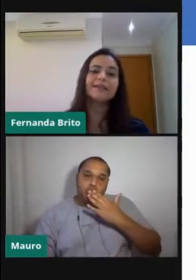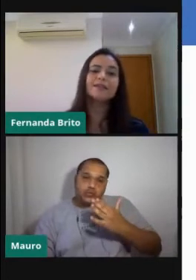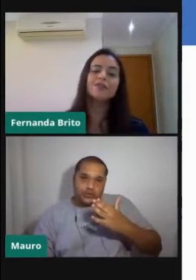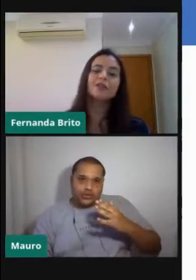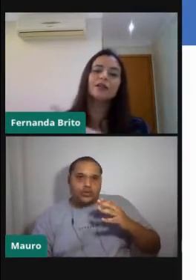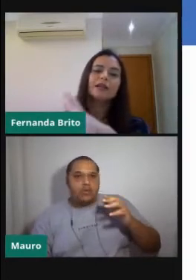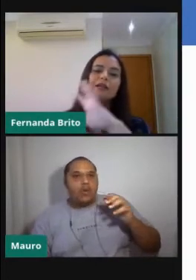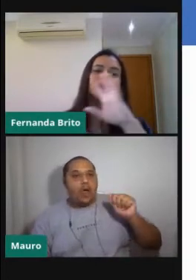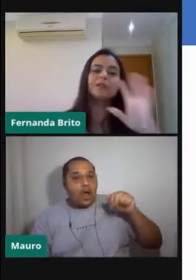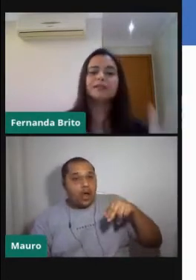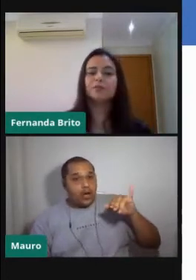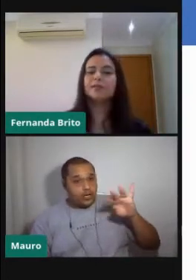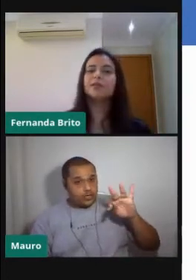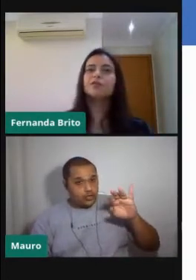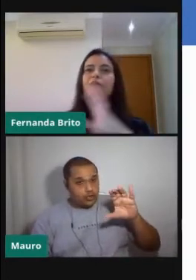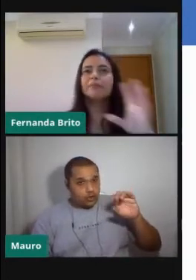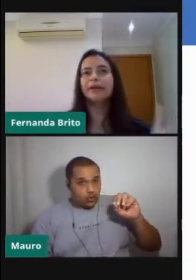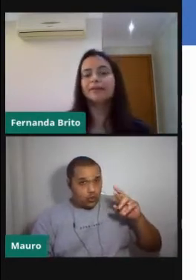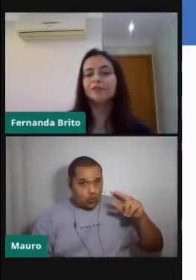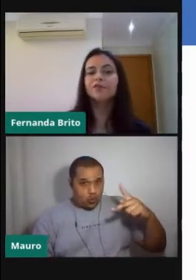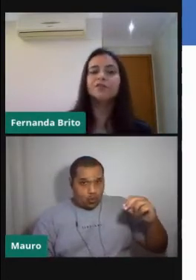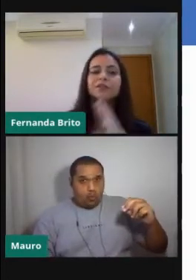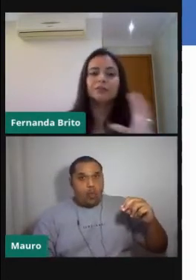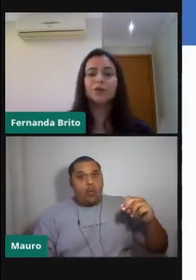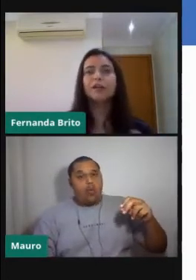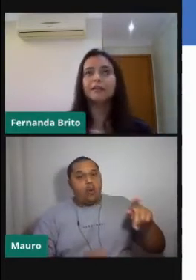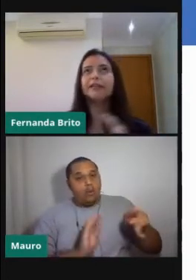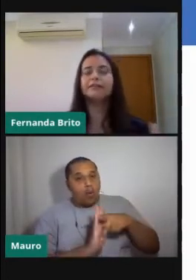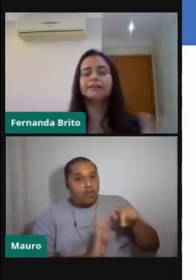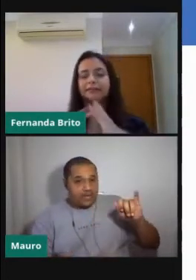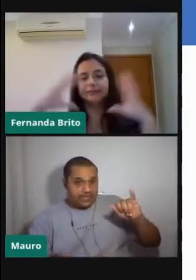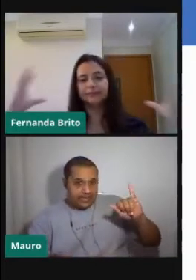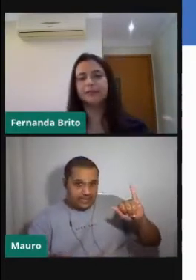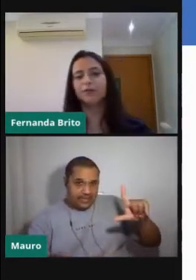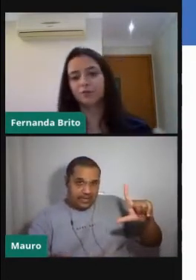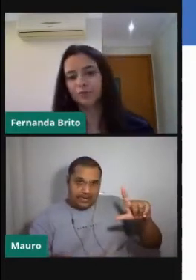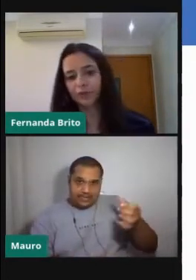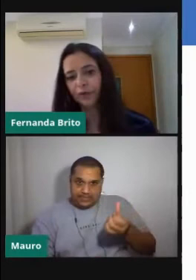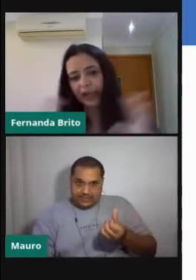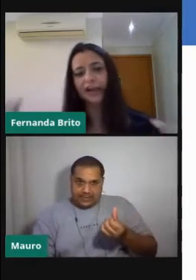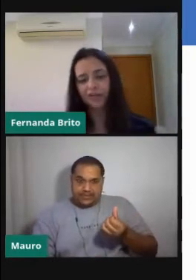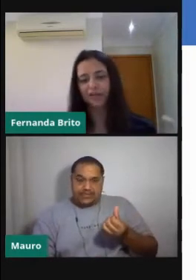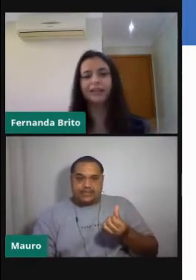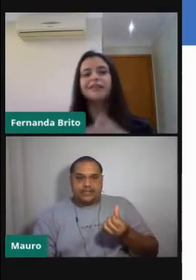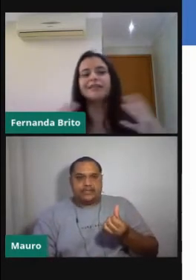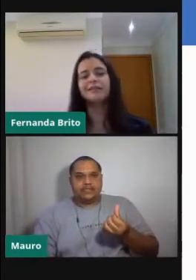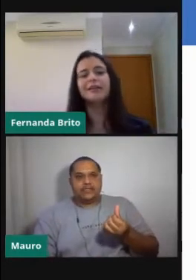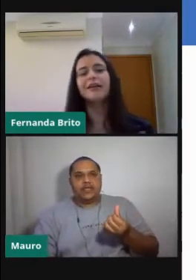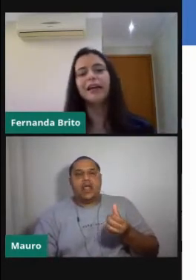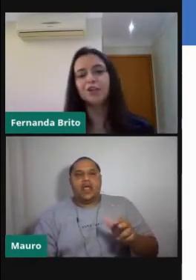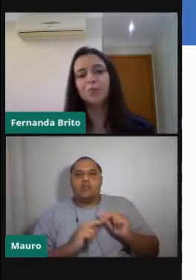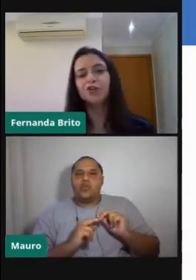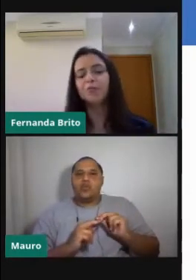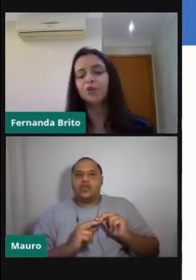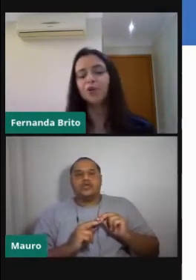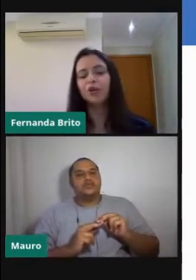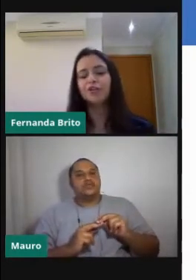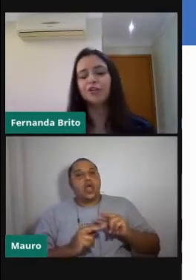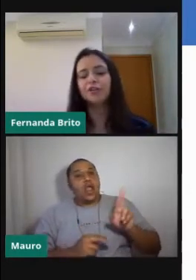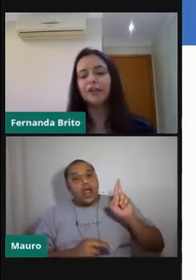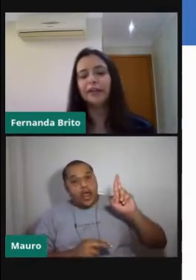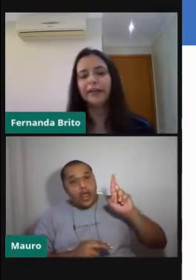A IL-6 é uma das citocinas que está mais envolvida no, né, na orquestra, né, dessa